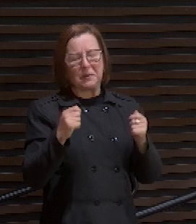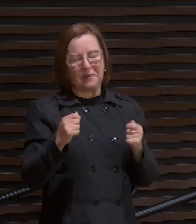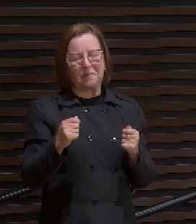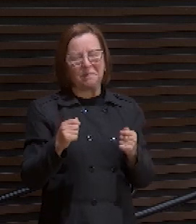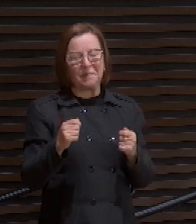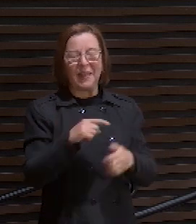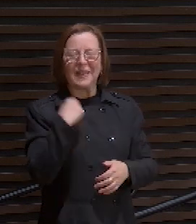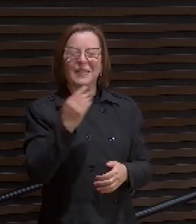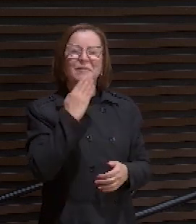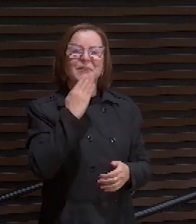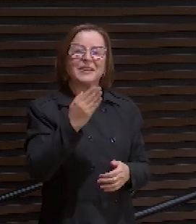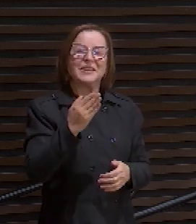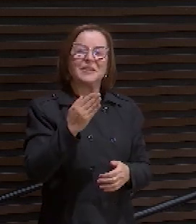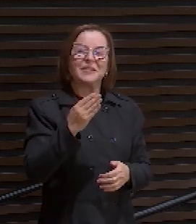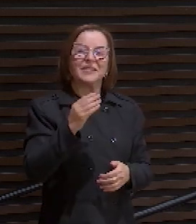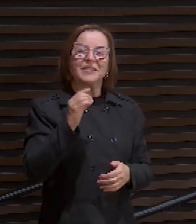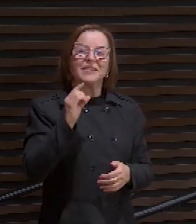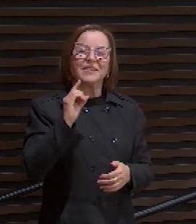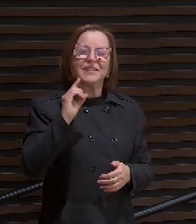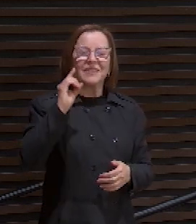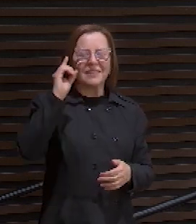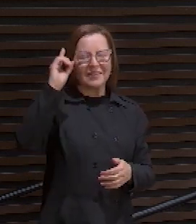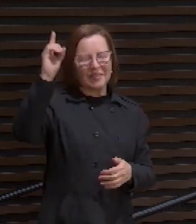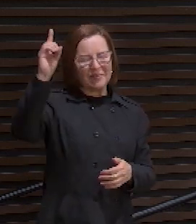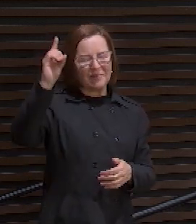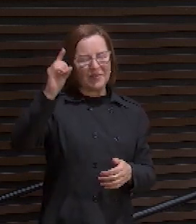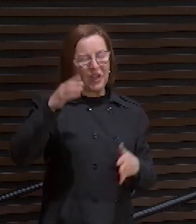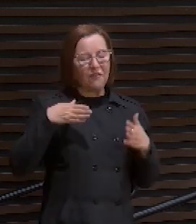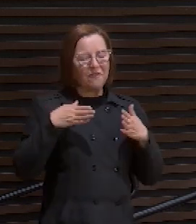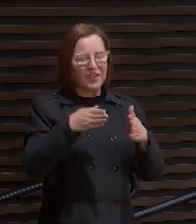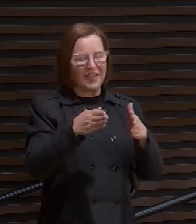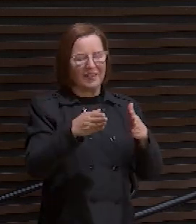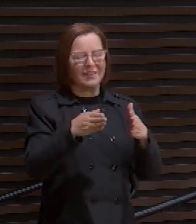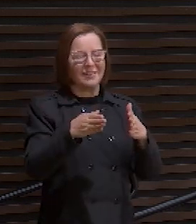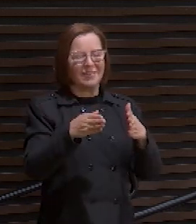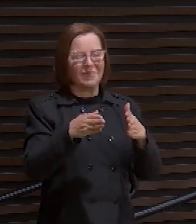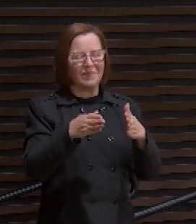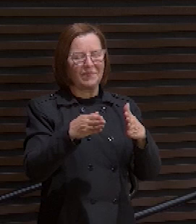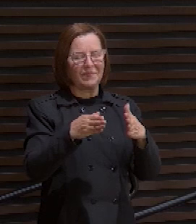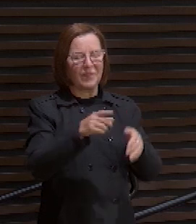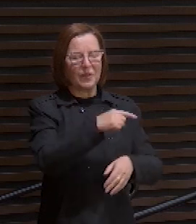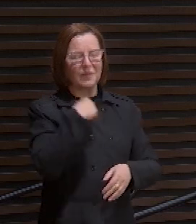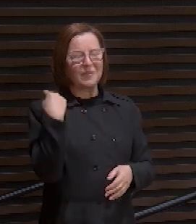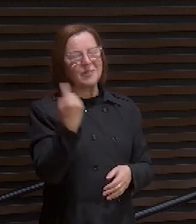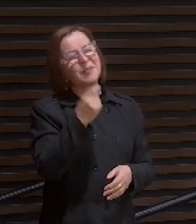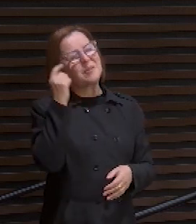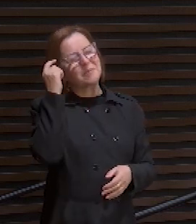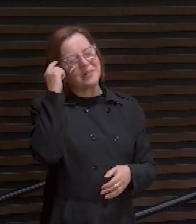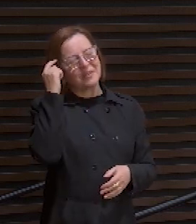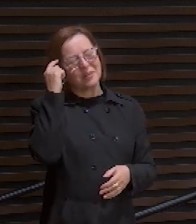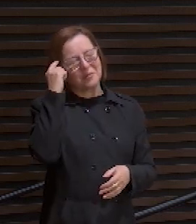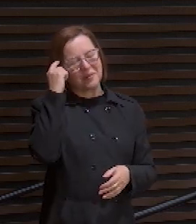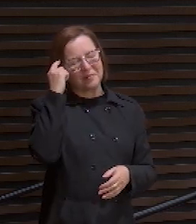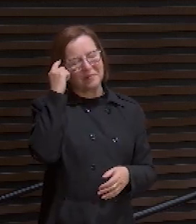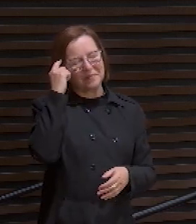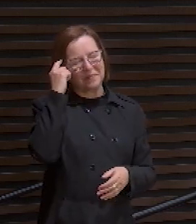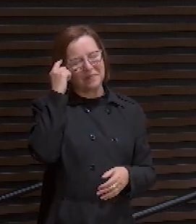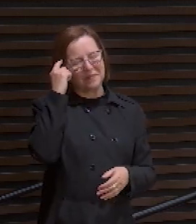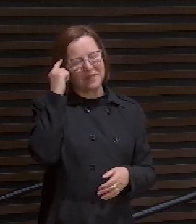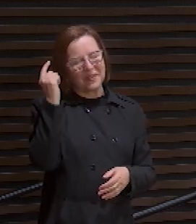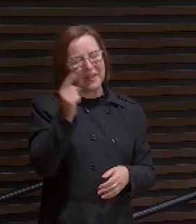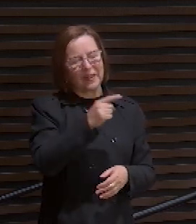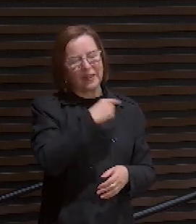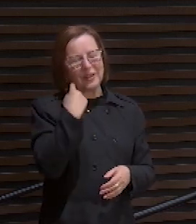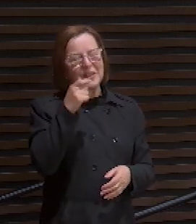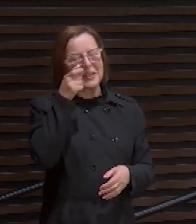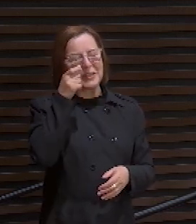te pedimos que tu focalizes o nosso pensamento, a nossa